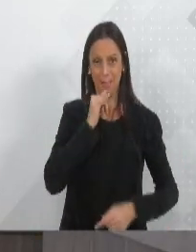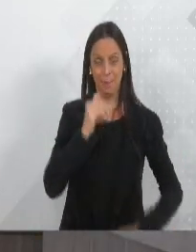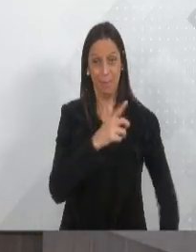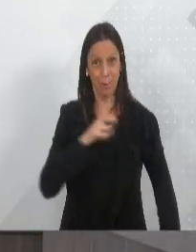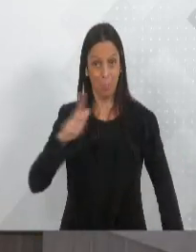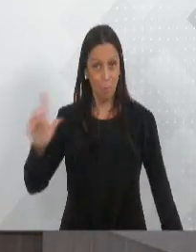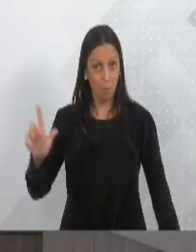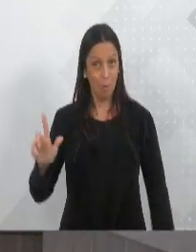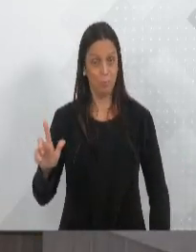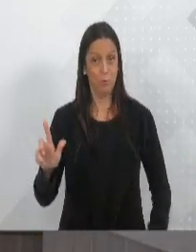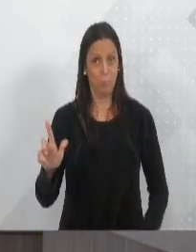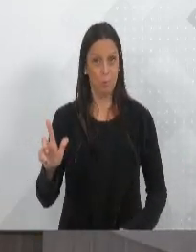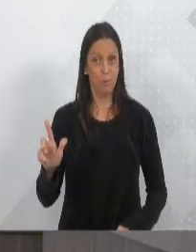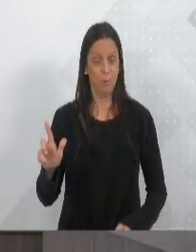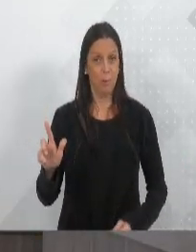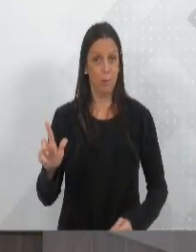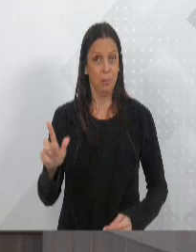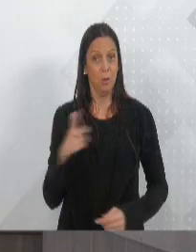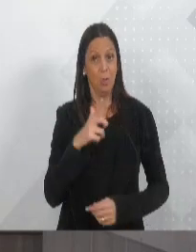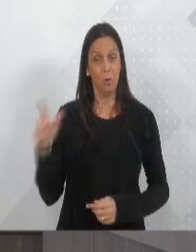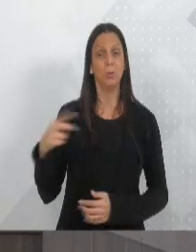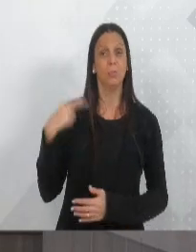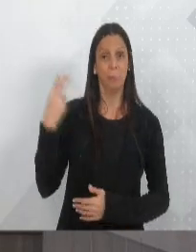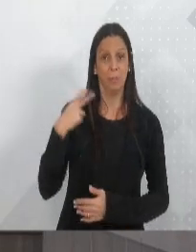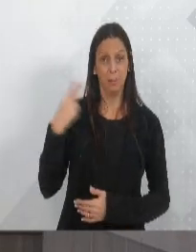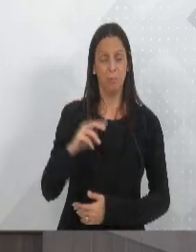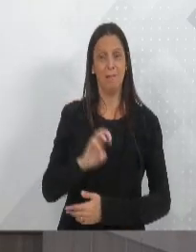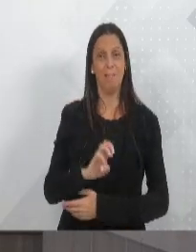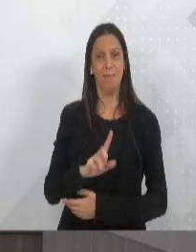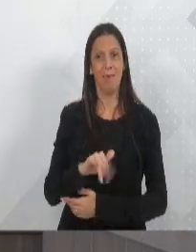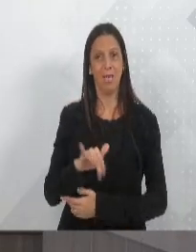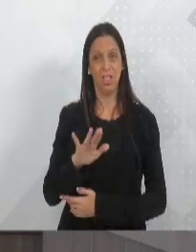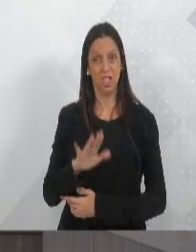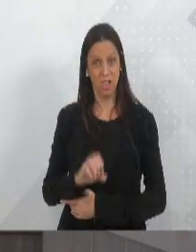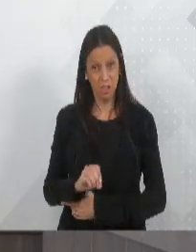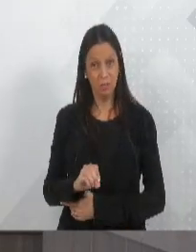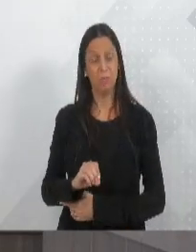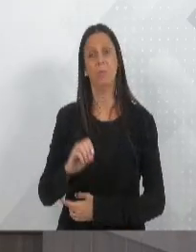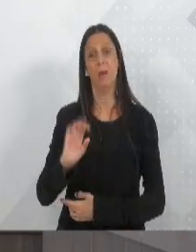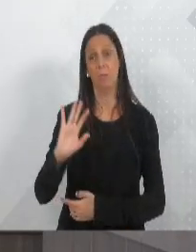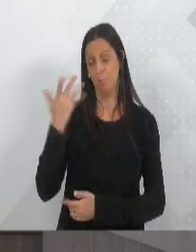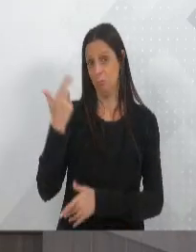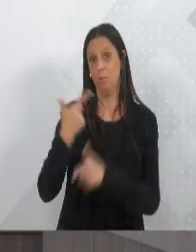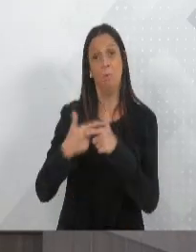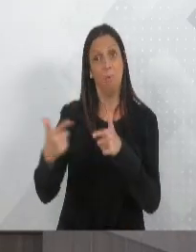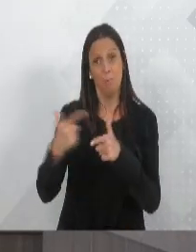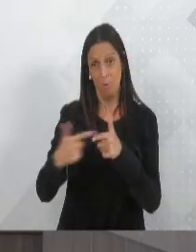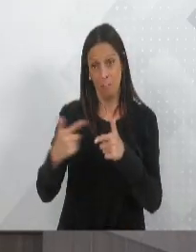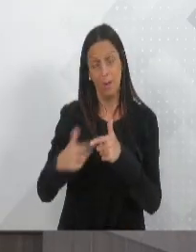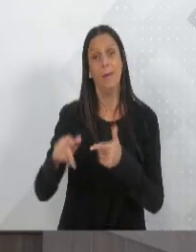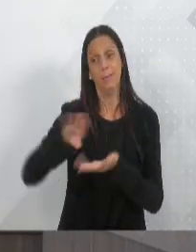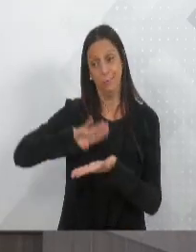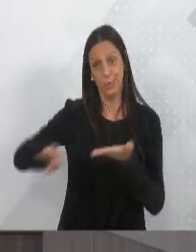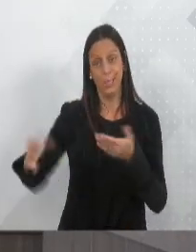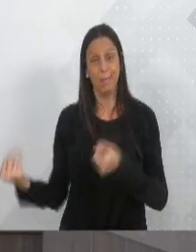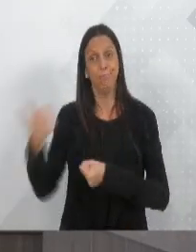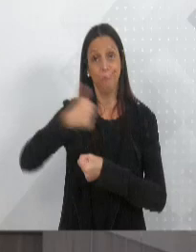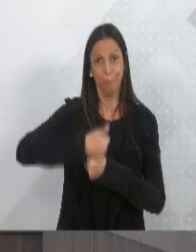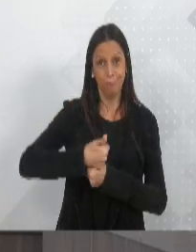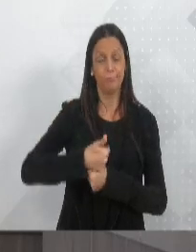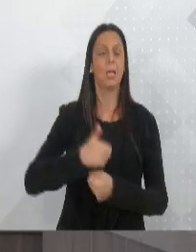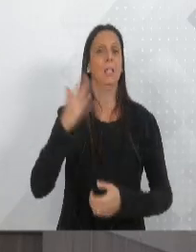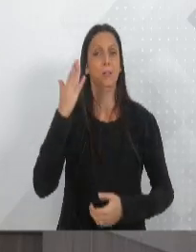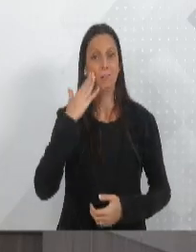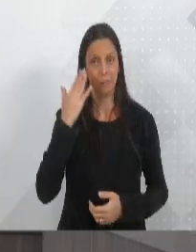por um erro Doo oor nãoa como Vereador Então tem que refletir esse ponto esse ponto sei que na próxima legatura o senhor